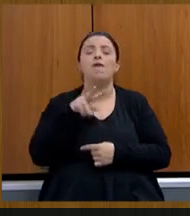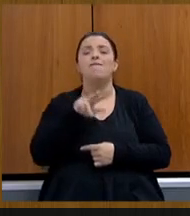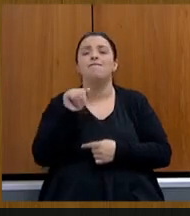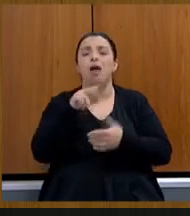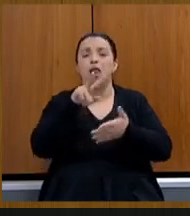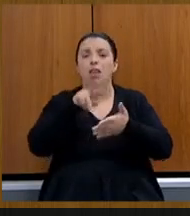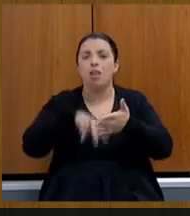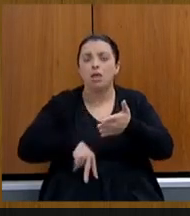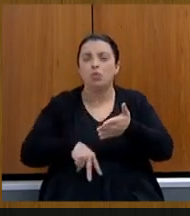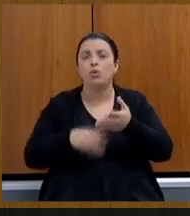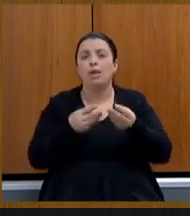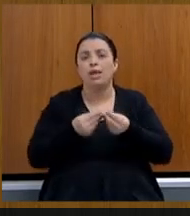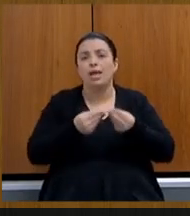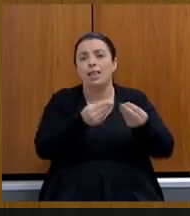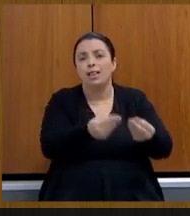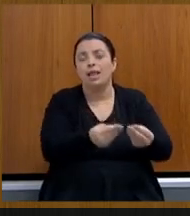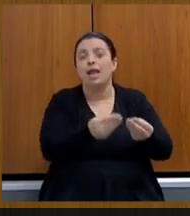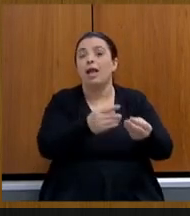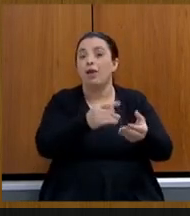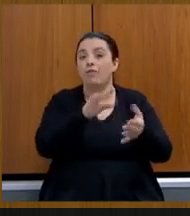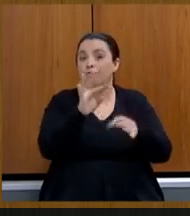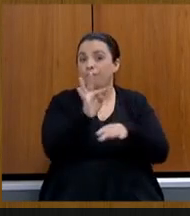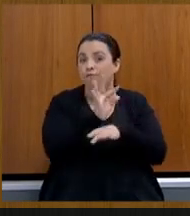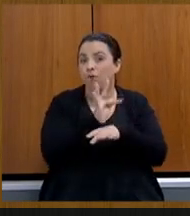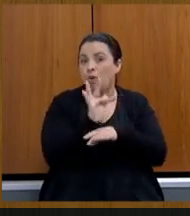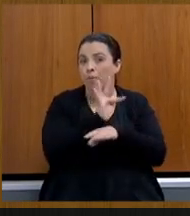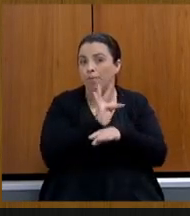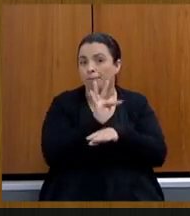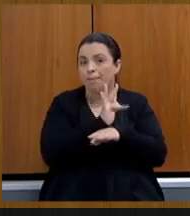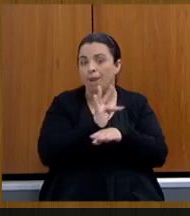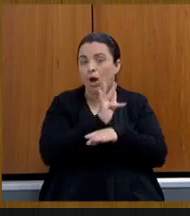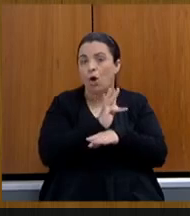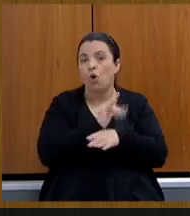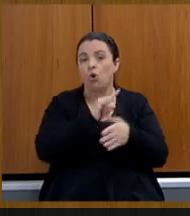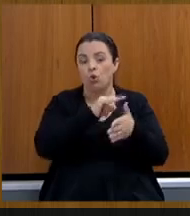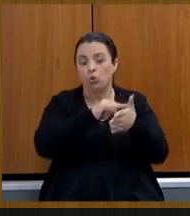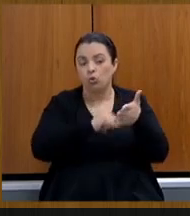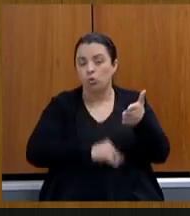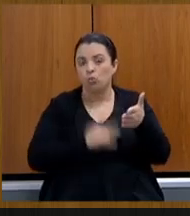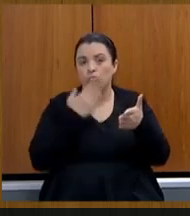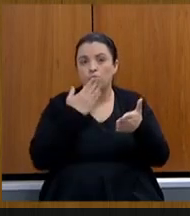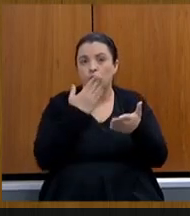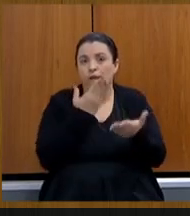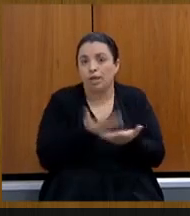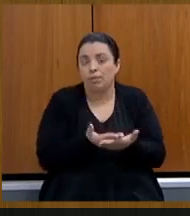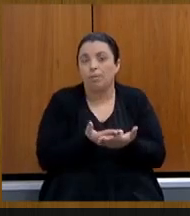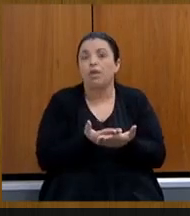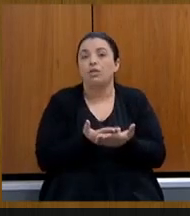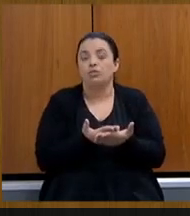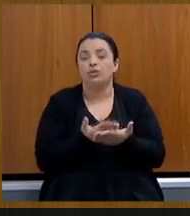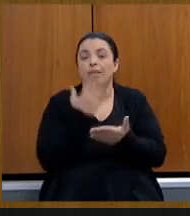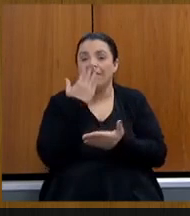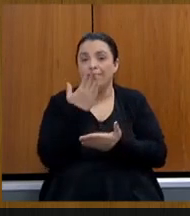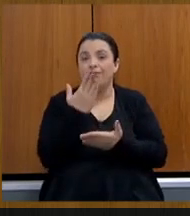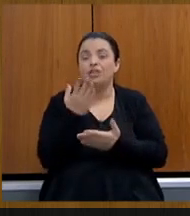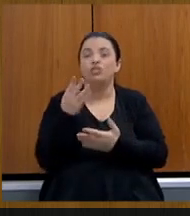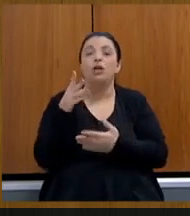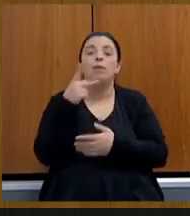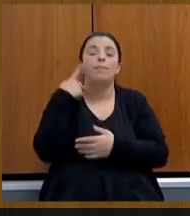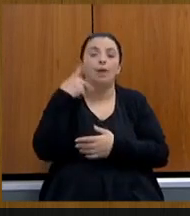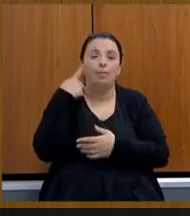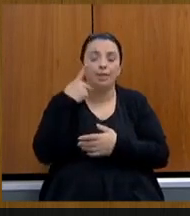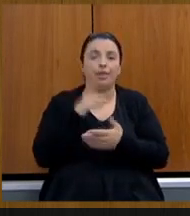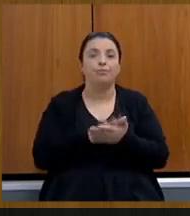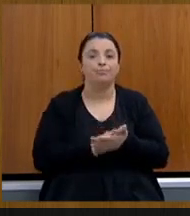leitura EA entrega formal do requerimento é do documento da frente parlamentar deputada secretária